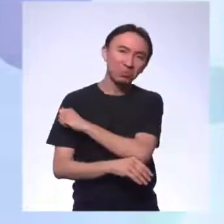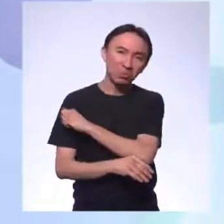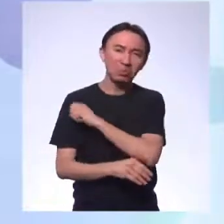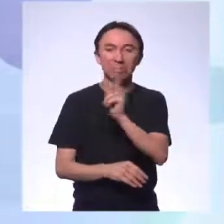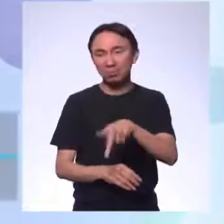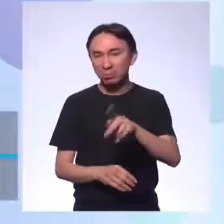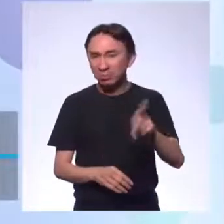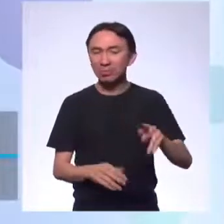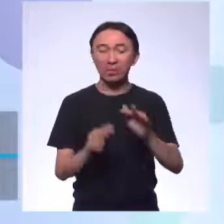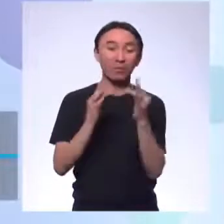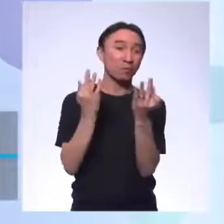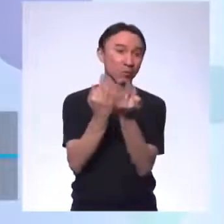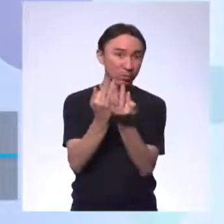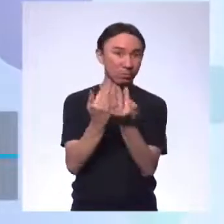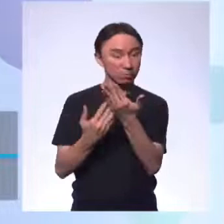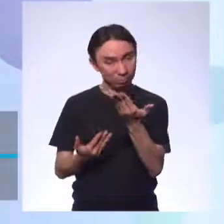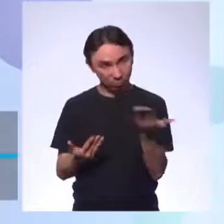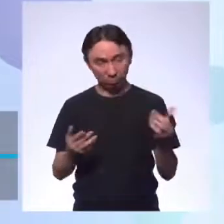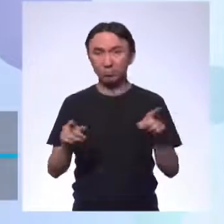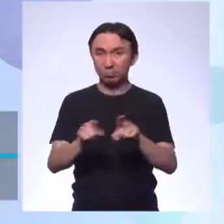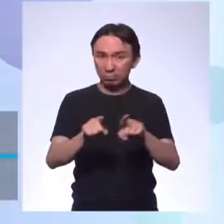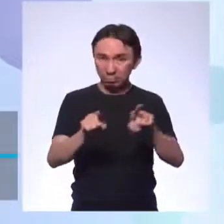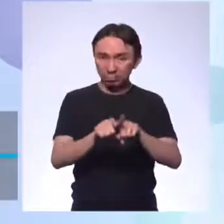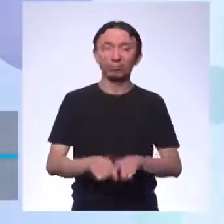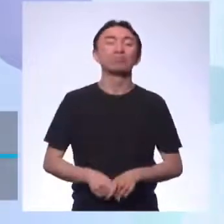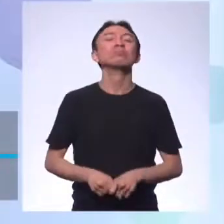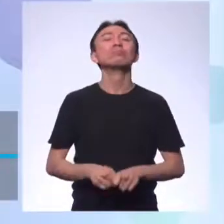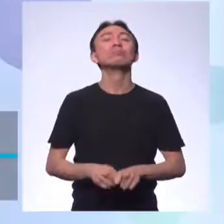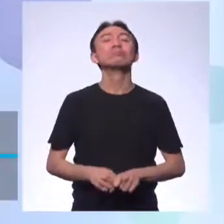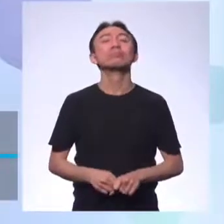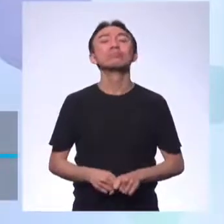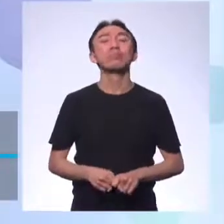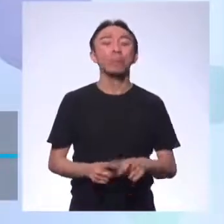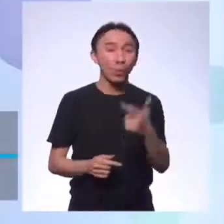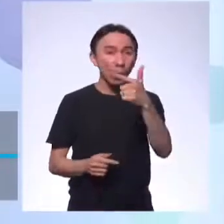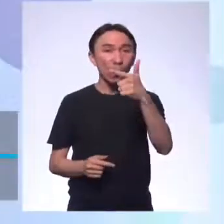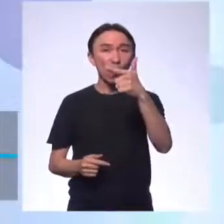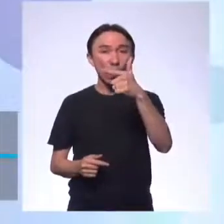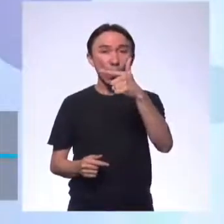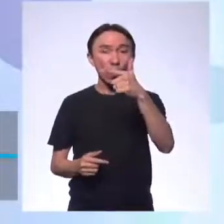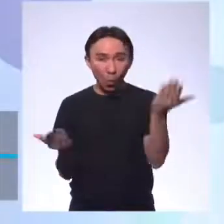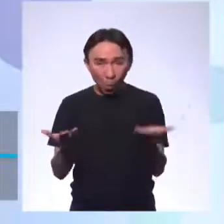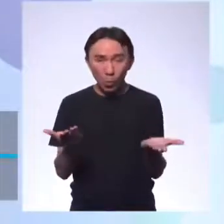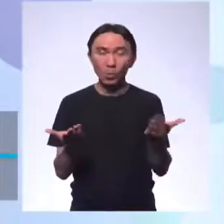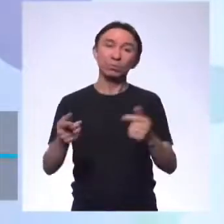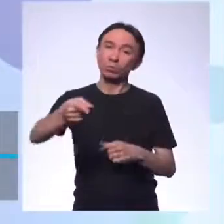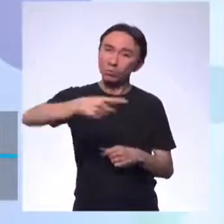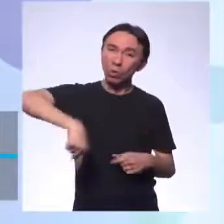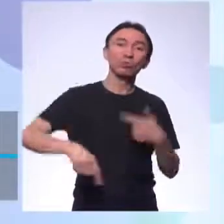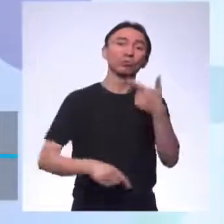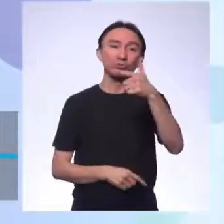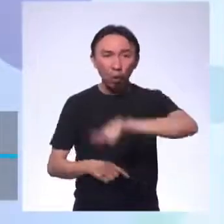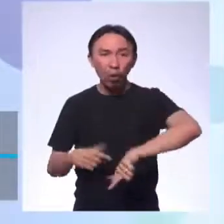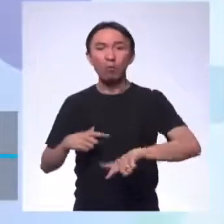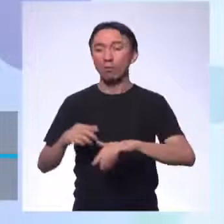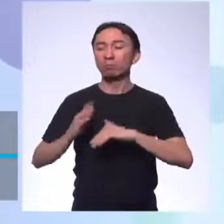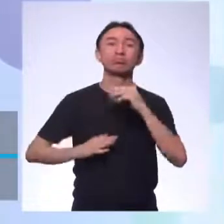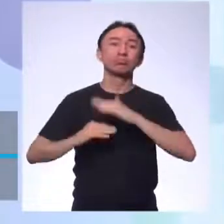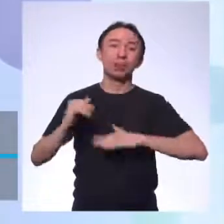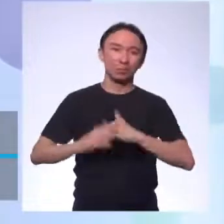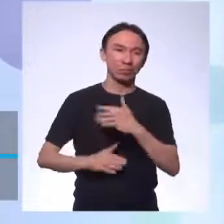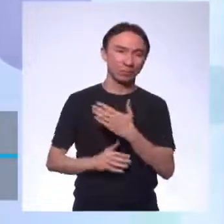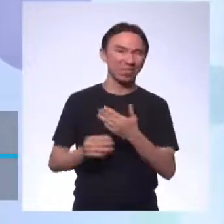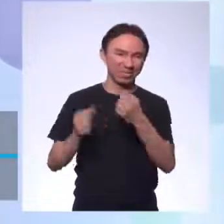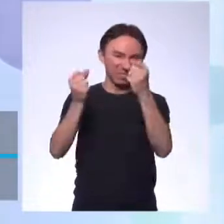e familiares também. Então, hoje a gente vai retomar aí essa habilidade que a Simone comentou. E o conteúdo que